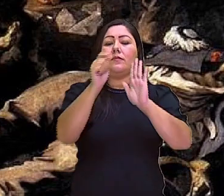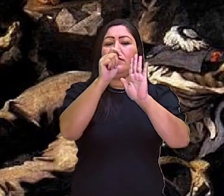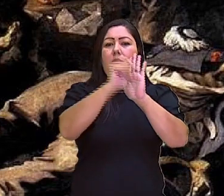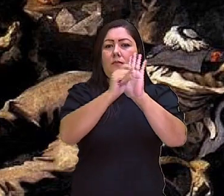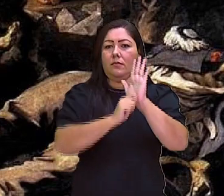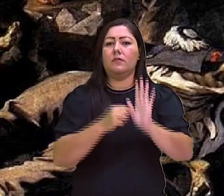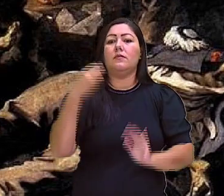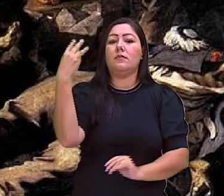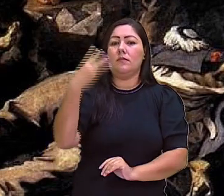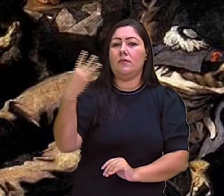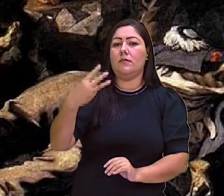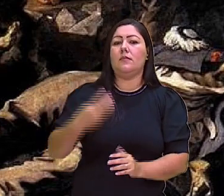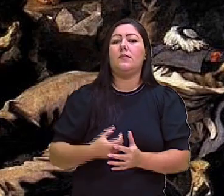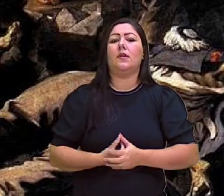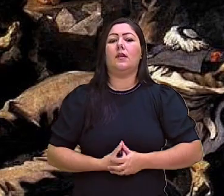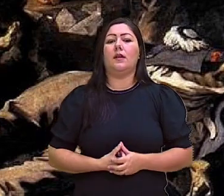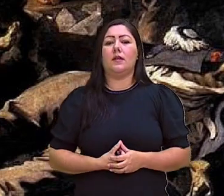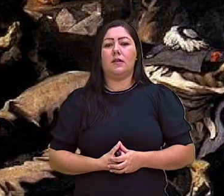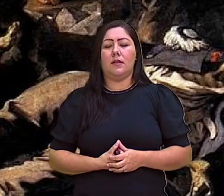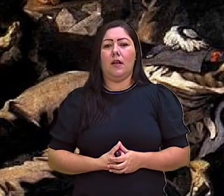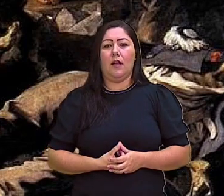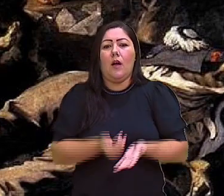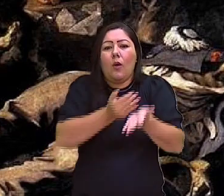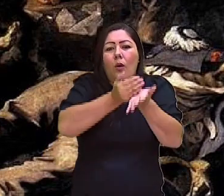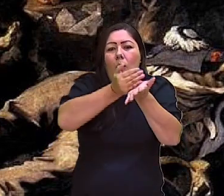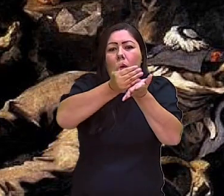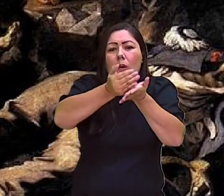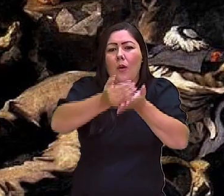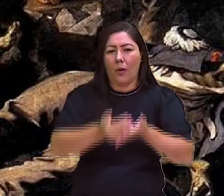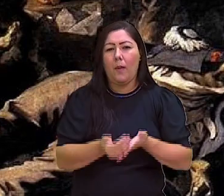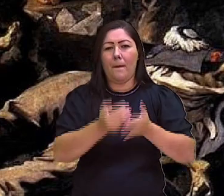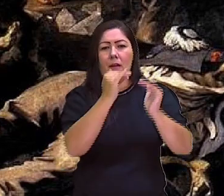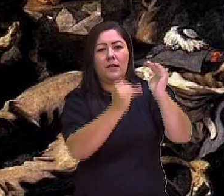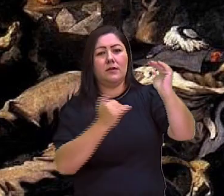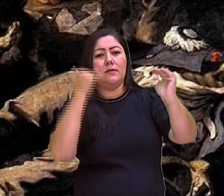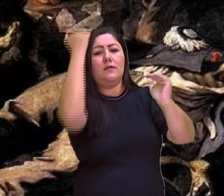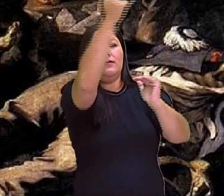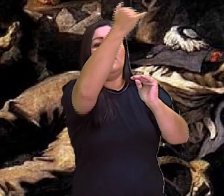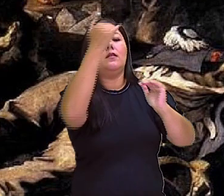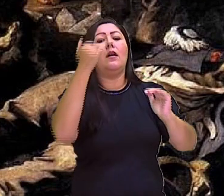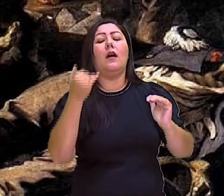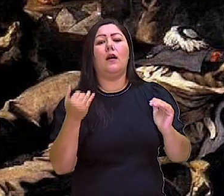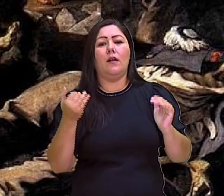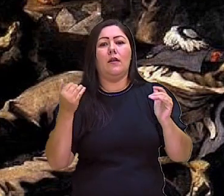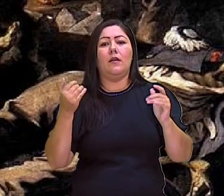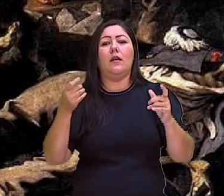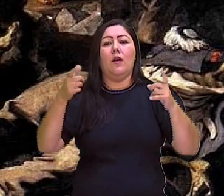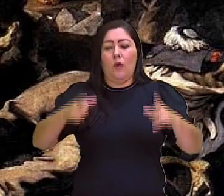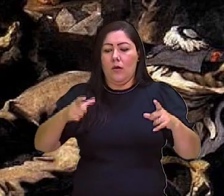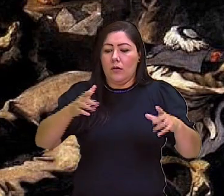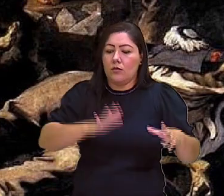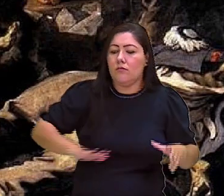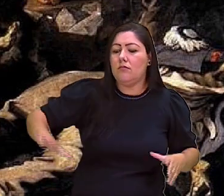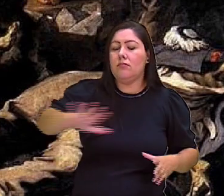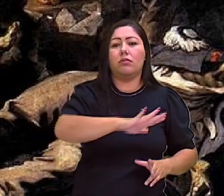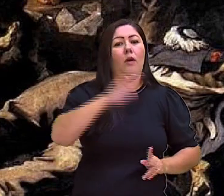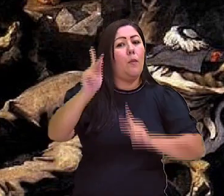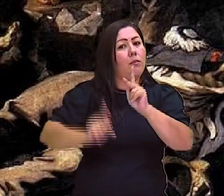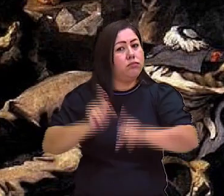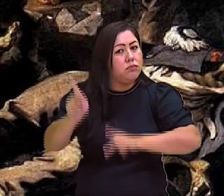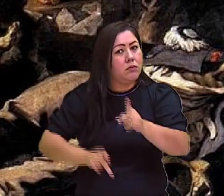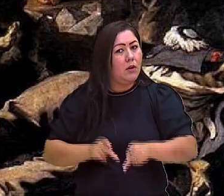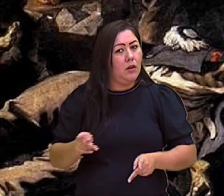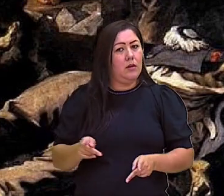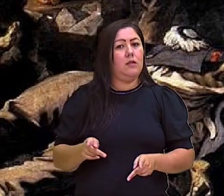de toda soberania reside essencialmente na nação. Nenhum